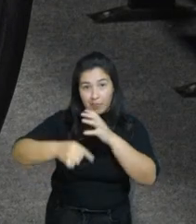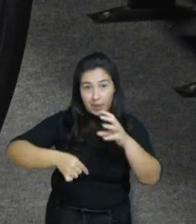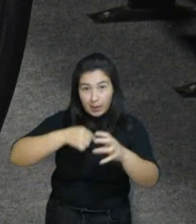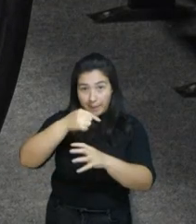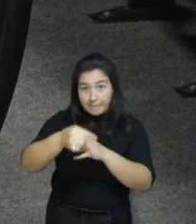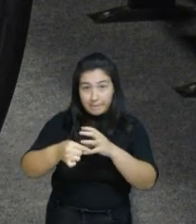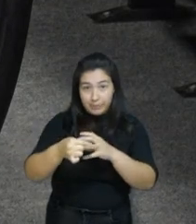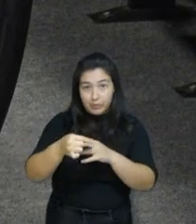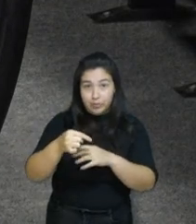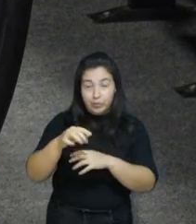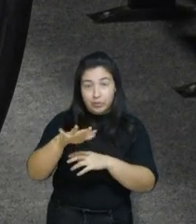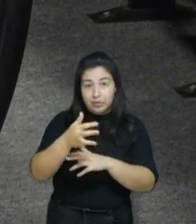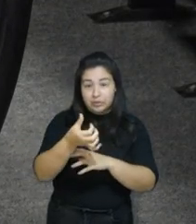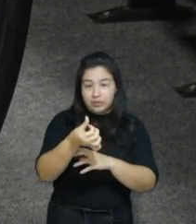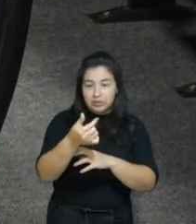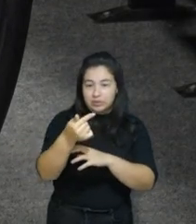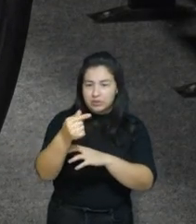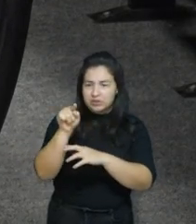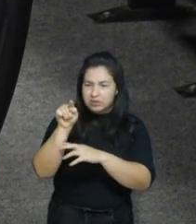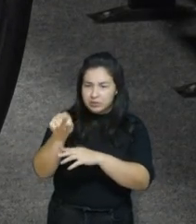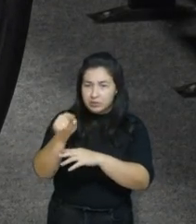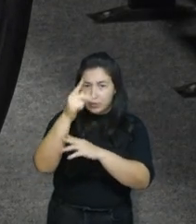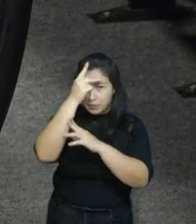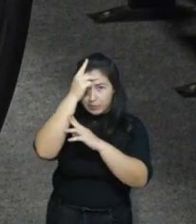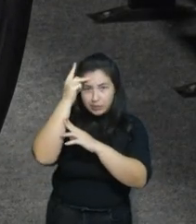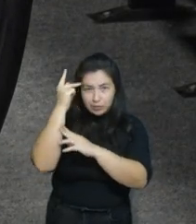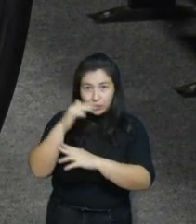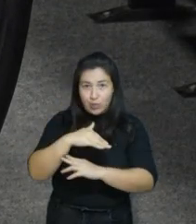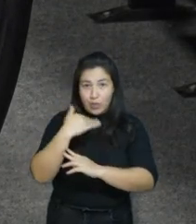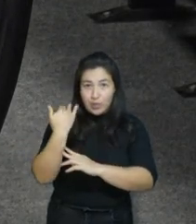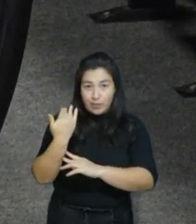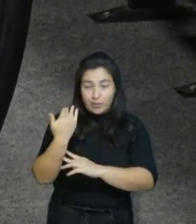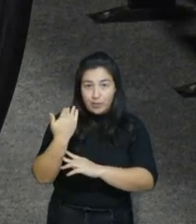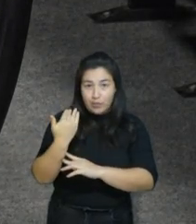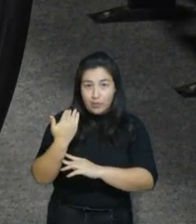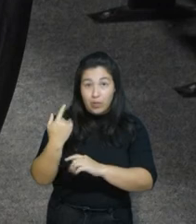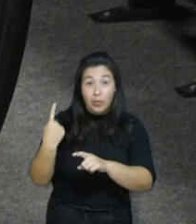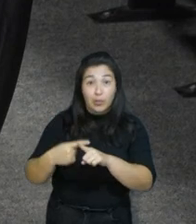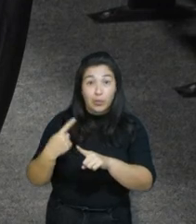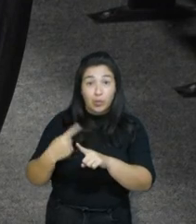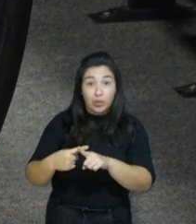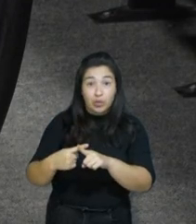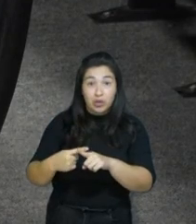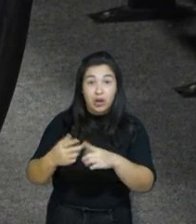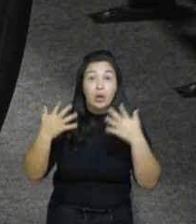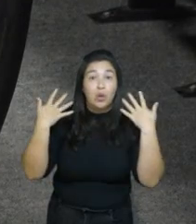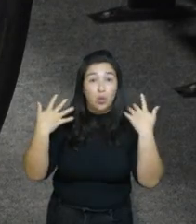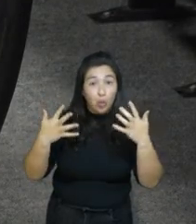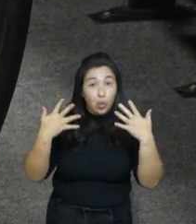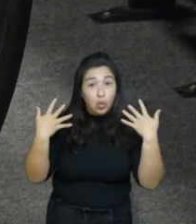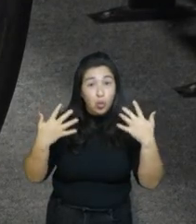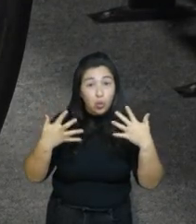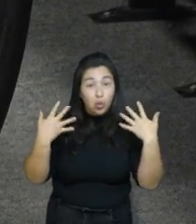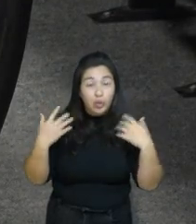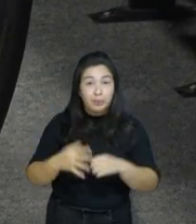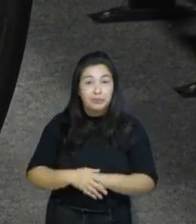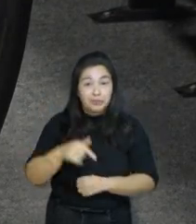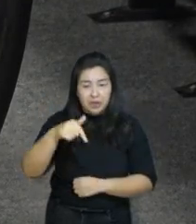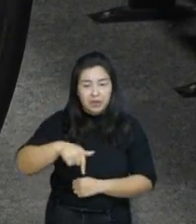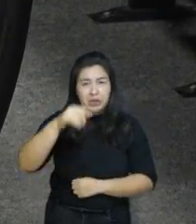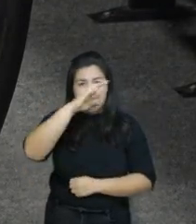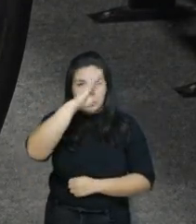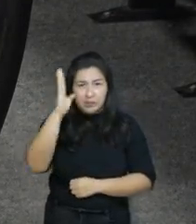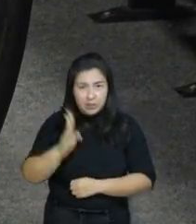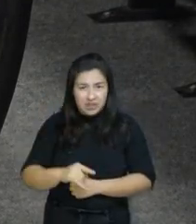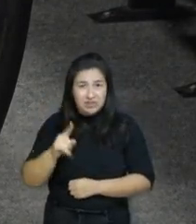mundo, cerca de 67 mil pessoas morrem todos os anos já por ondas de calor. No Brasil, talvez esse